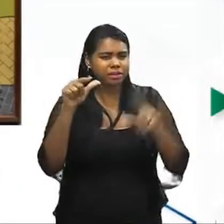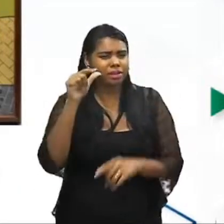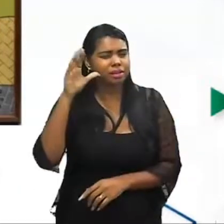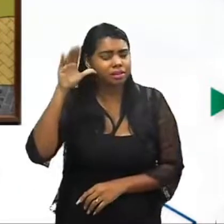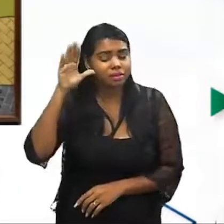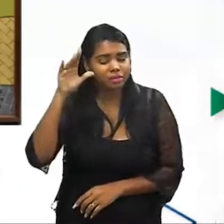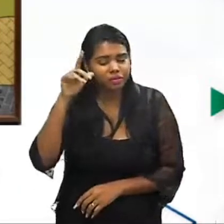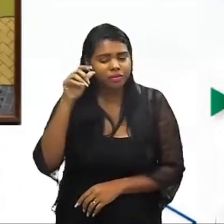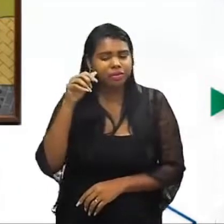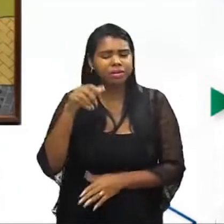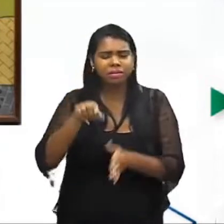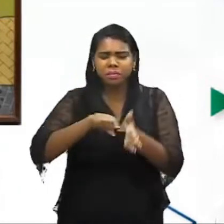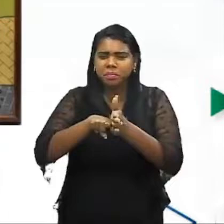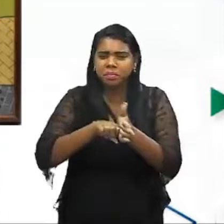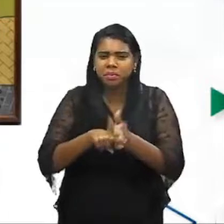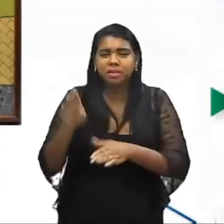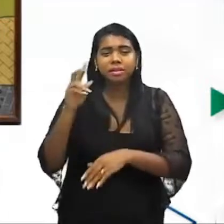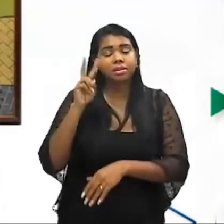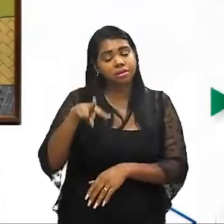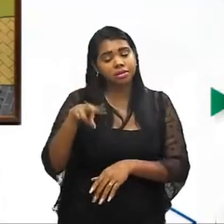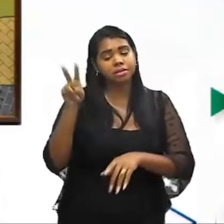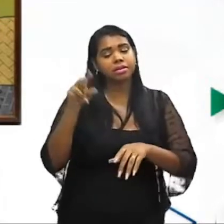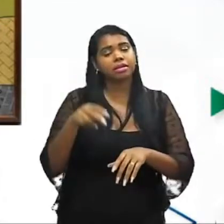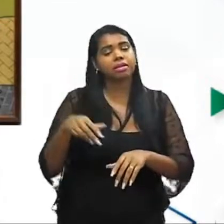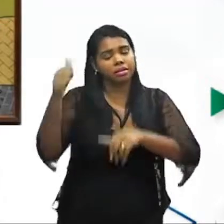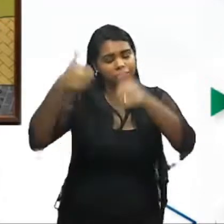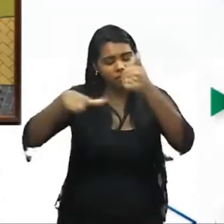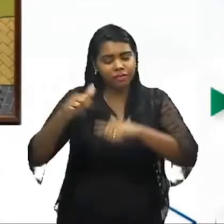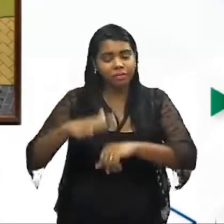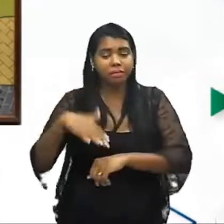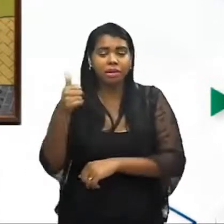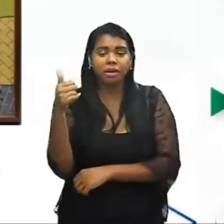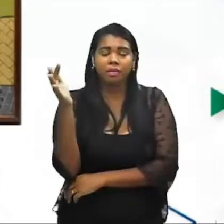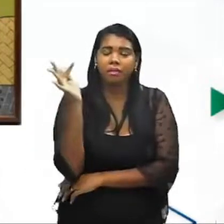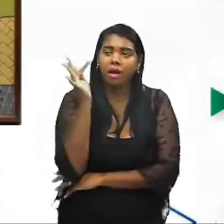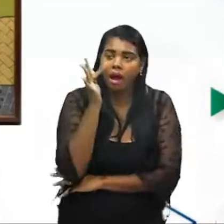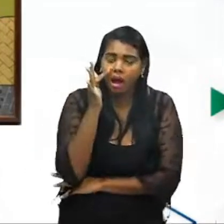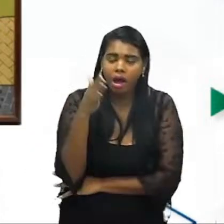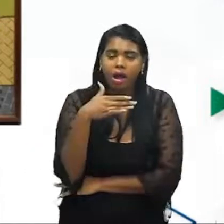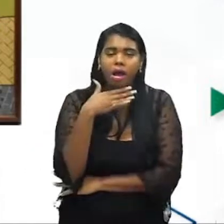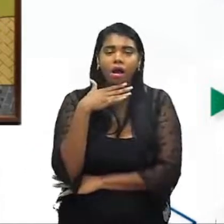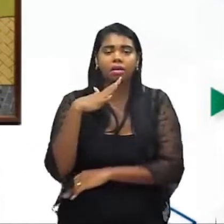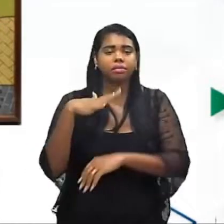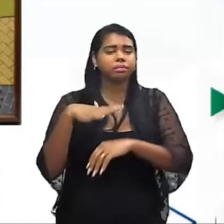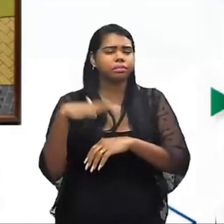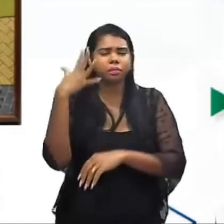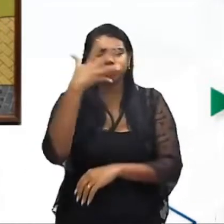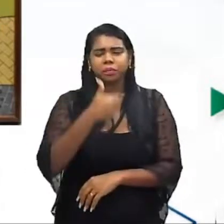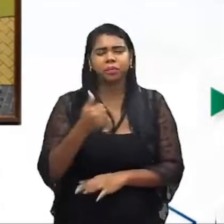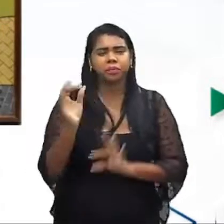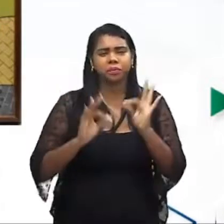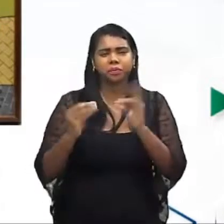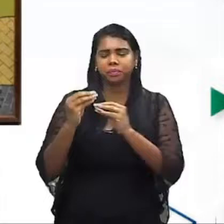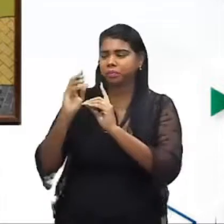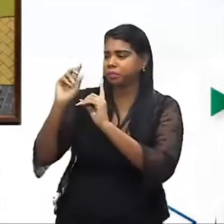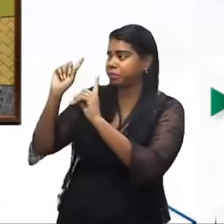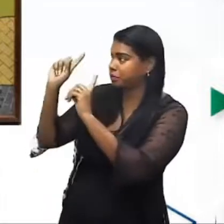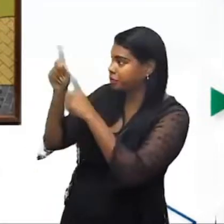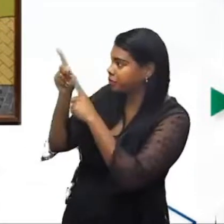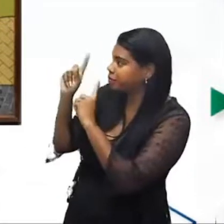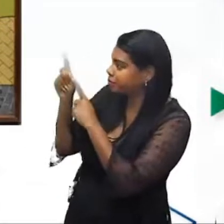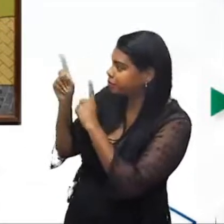ir lá na internet, você vai ver melhor esses quadros, você vai se encantar com isso que a gente está mostrando. Esse Boi da Vila, a gente